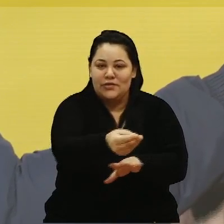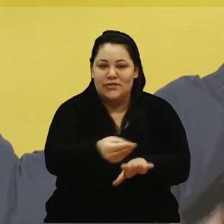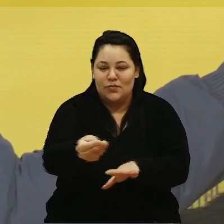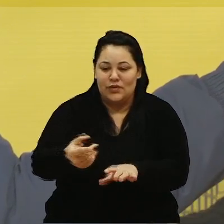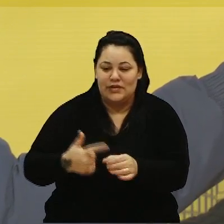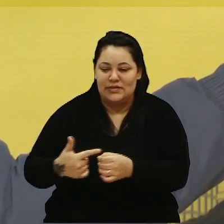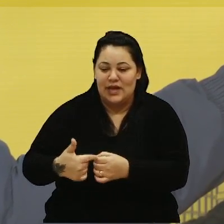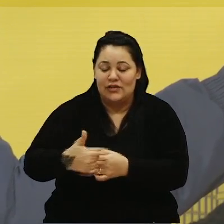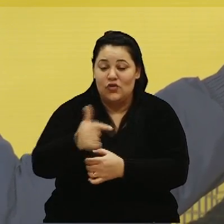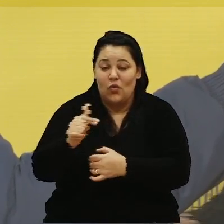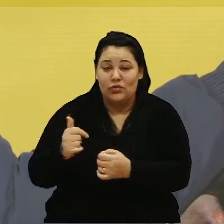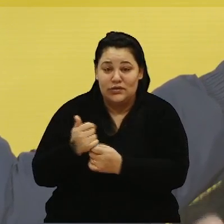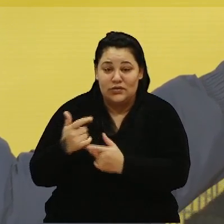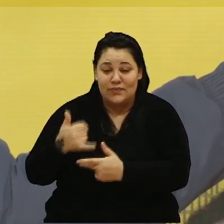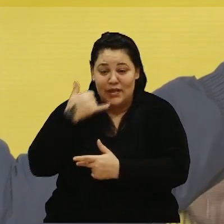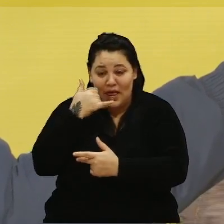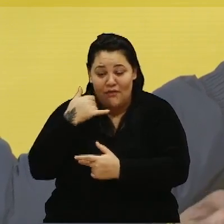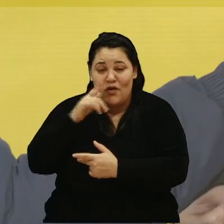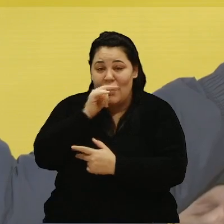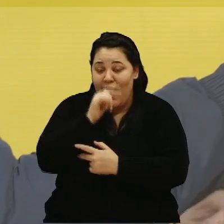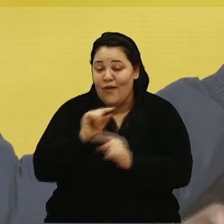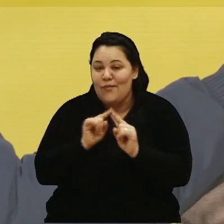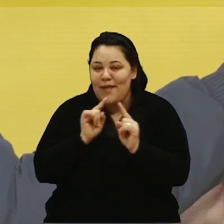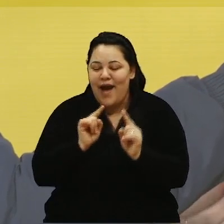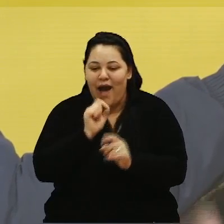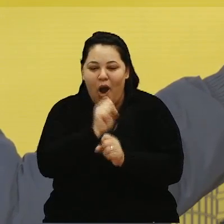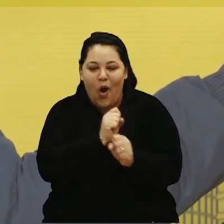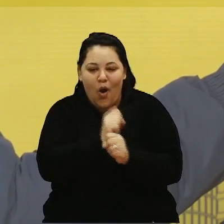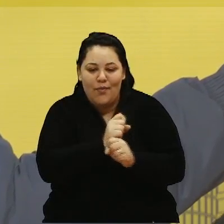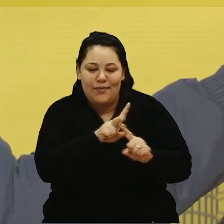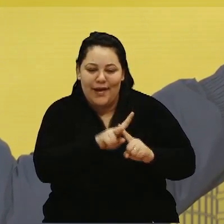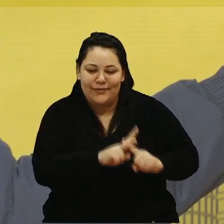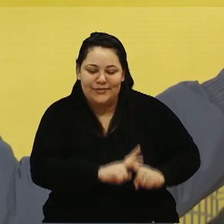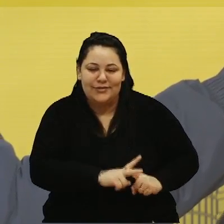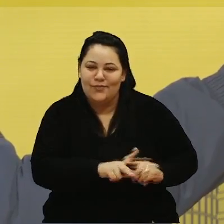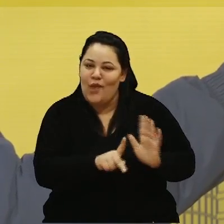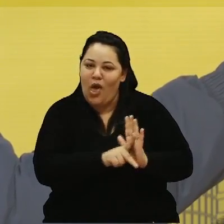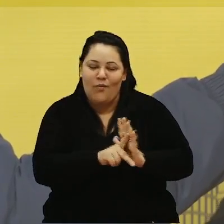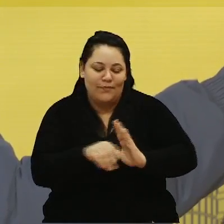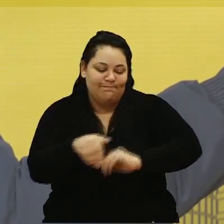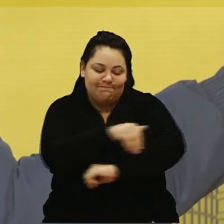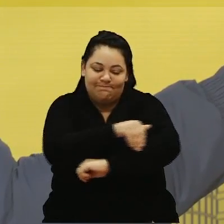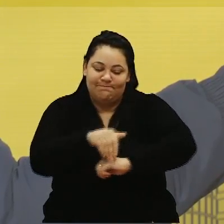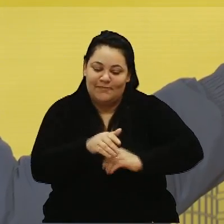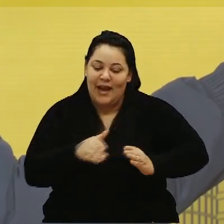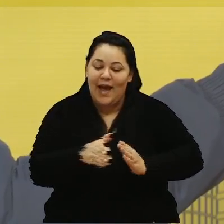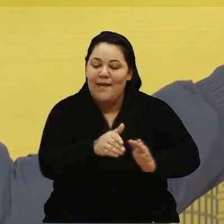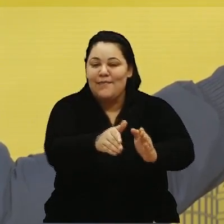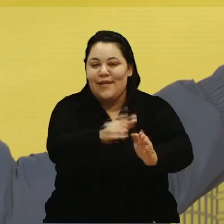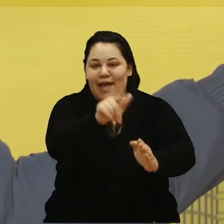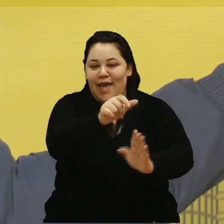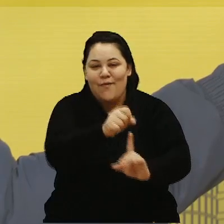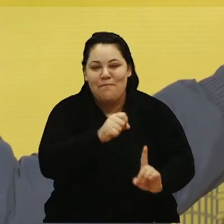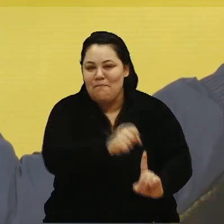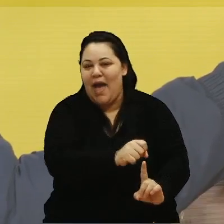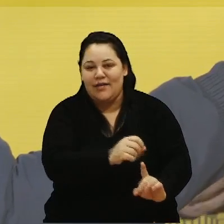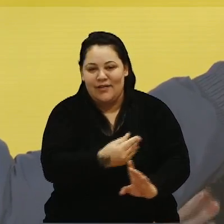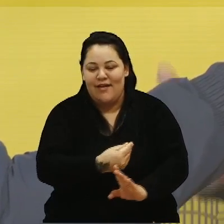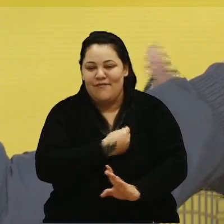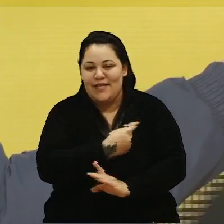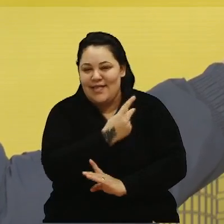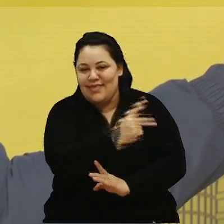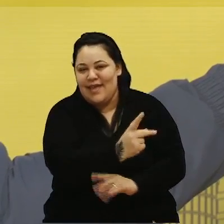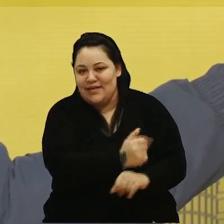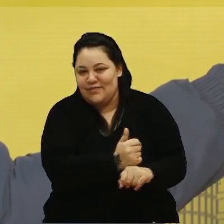também são pertinentes, mas a questão obras de manutenção de estradas é o que realmente impacta a vida